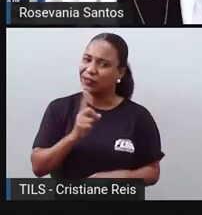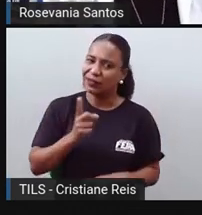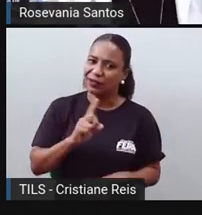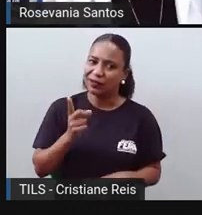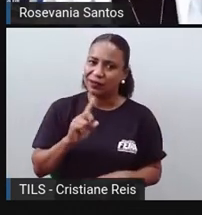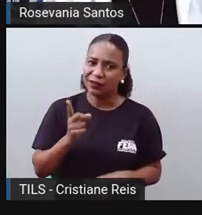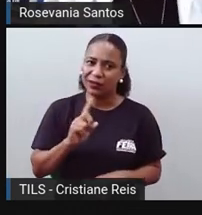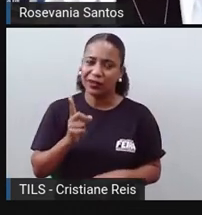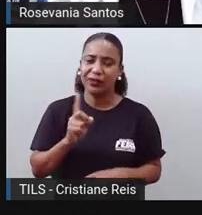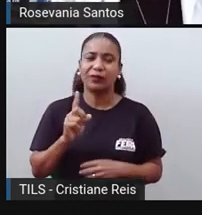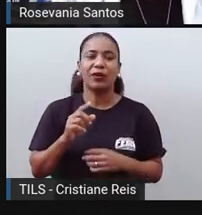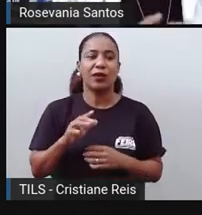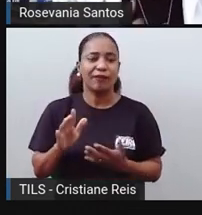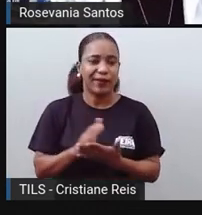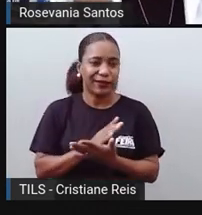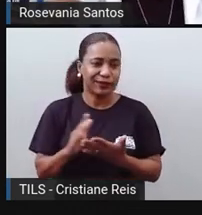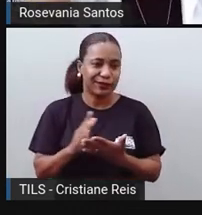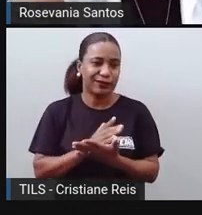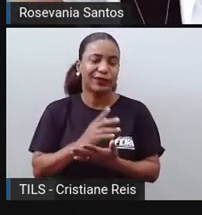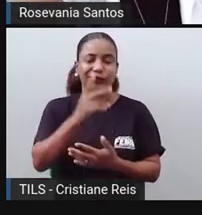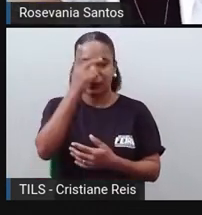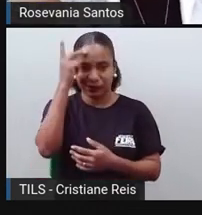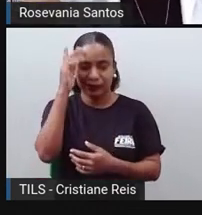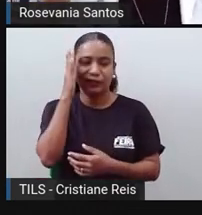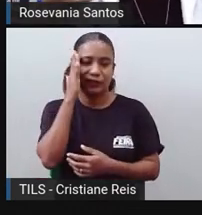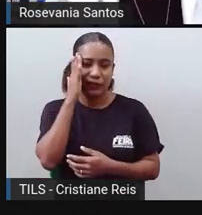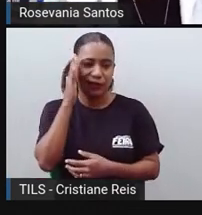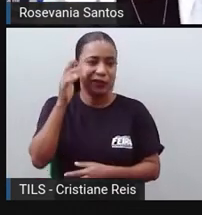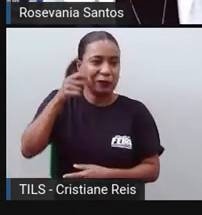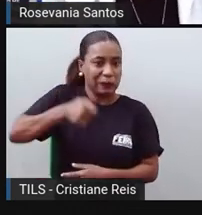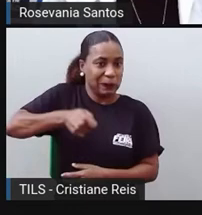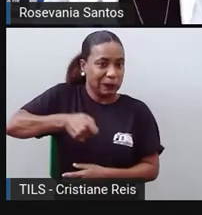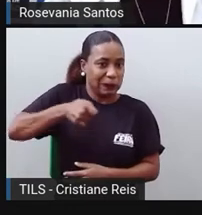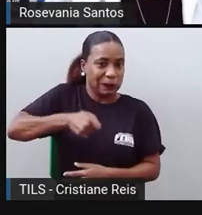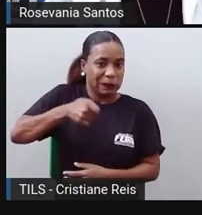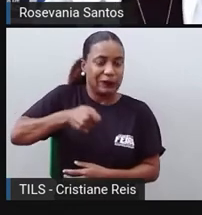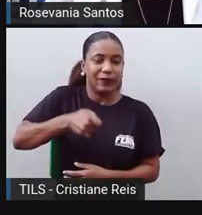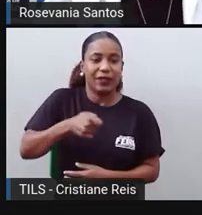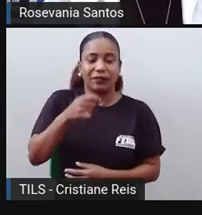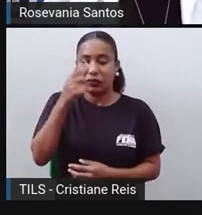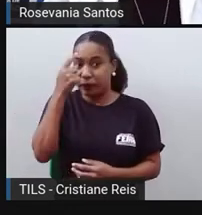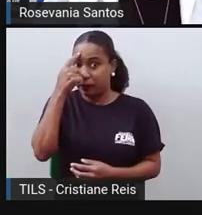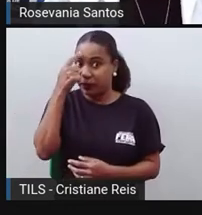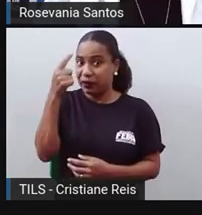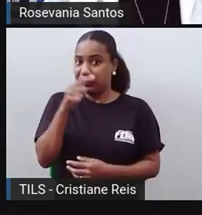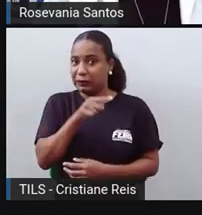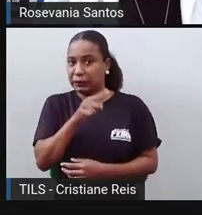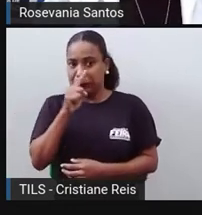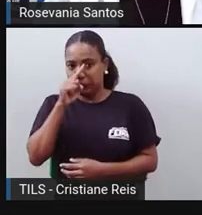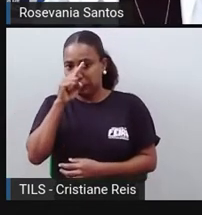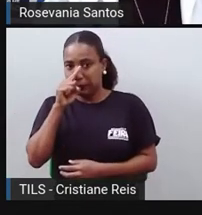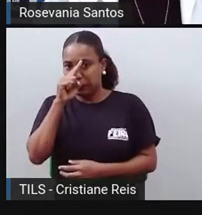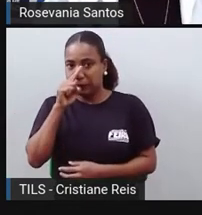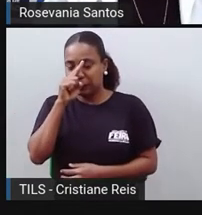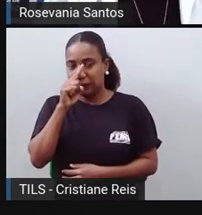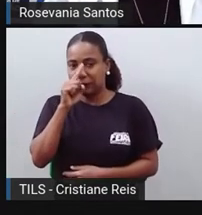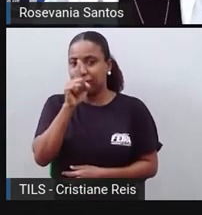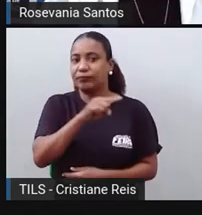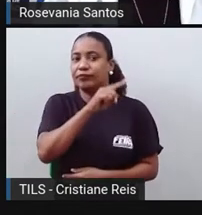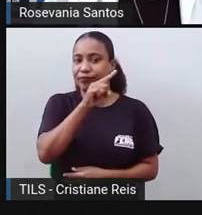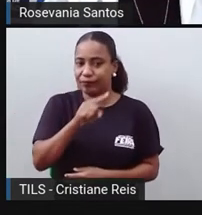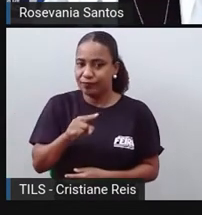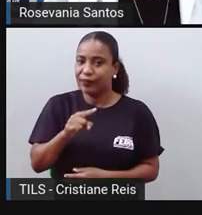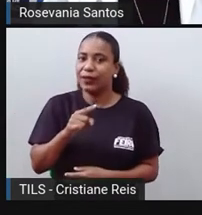leitura referente a isso faz com que algumas pessoas tenham essas ideias um pouco deturpadas, né, referente às